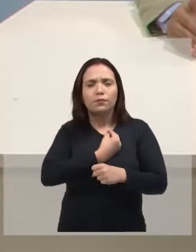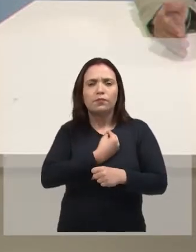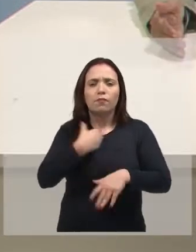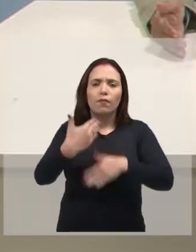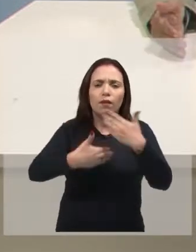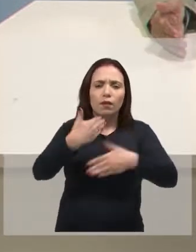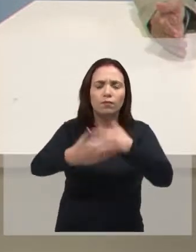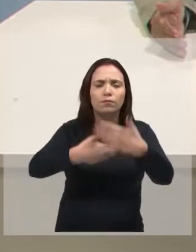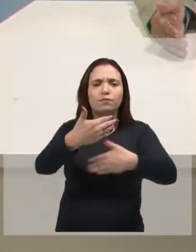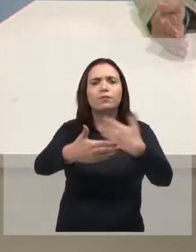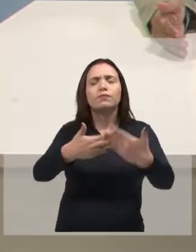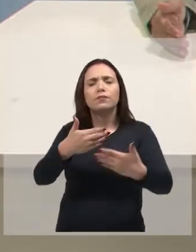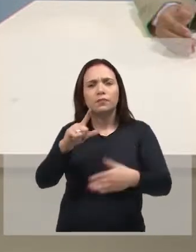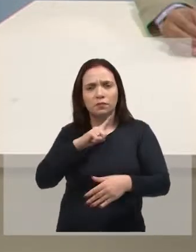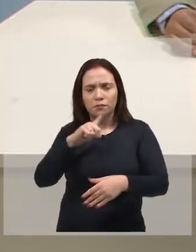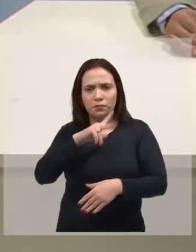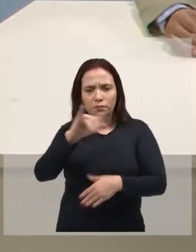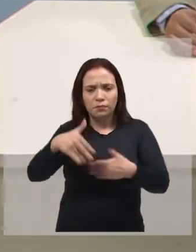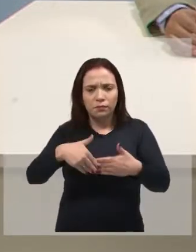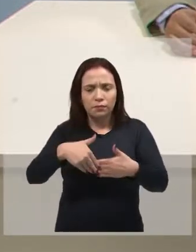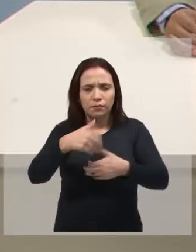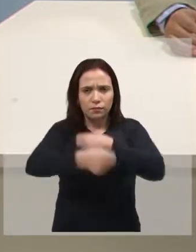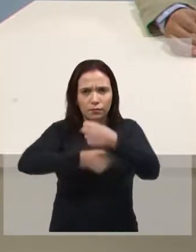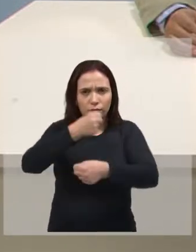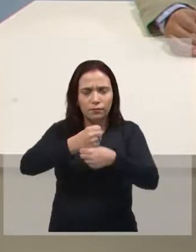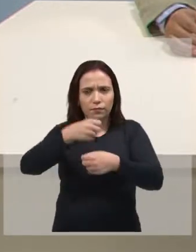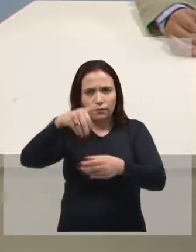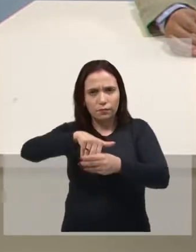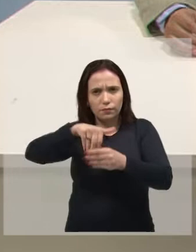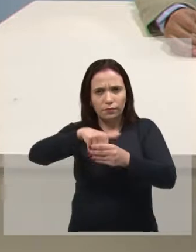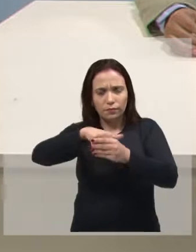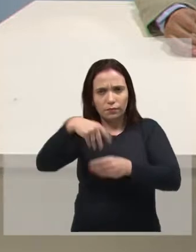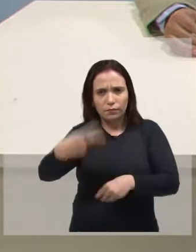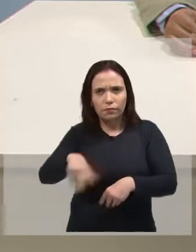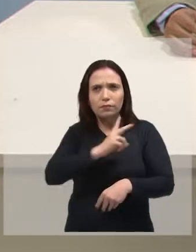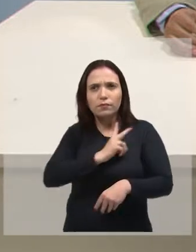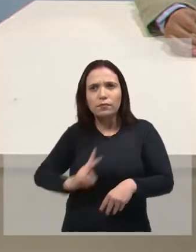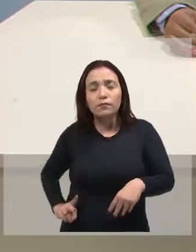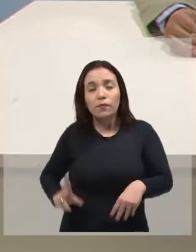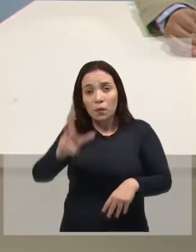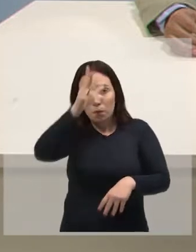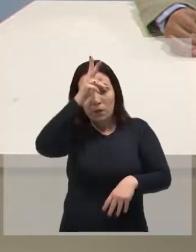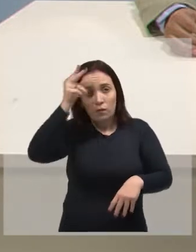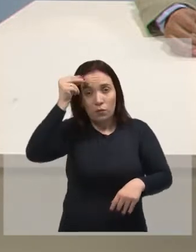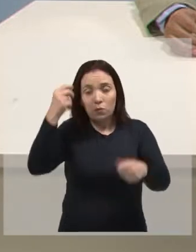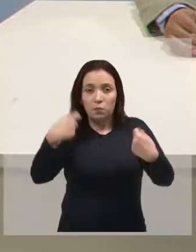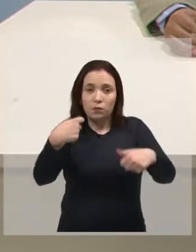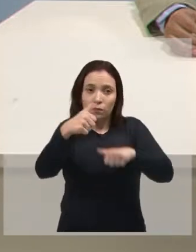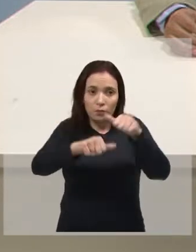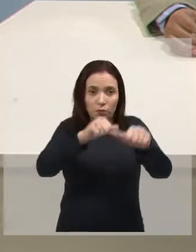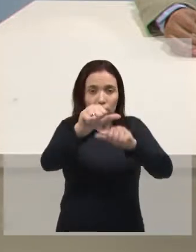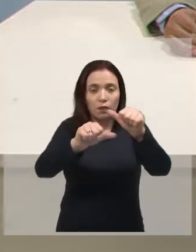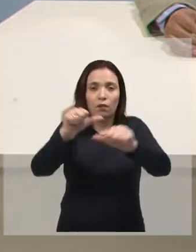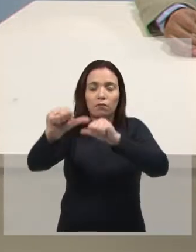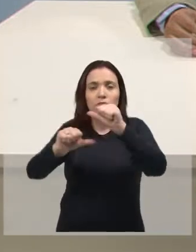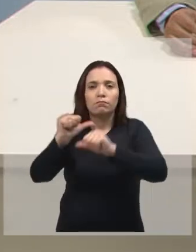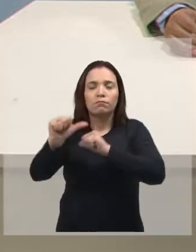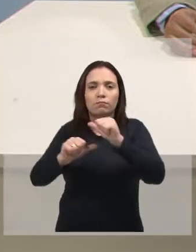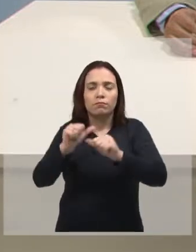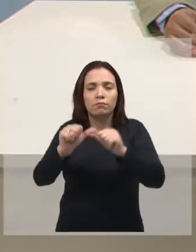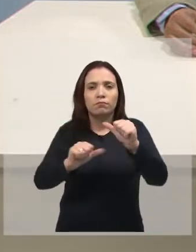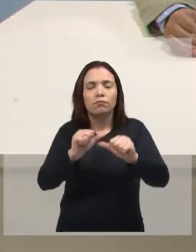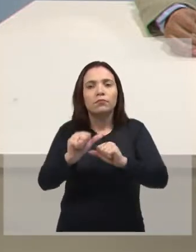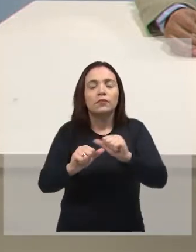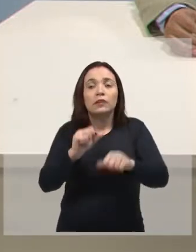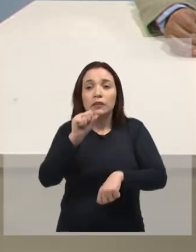a natureza está aí. Nós vamos ter eleições municipais no próximo ano. Os prefeitos que não reajustaram as suas contas estão